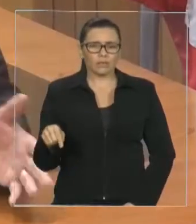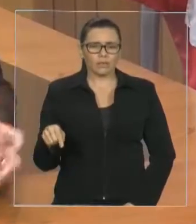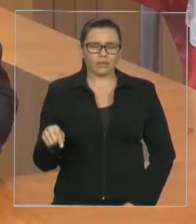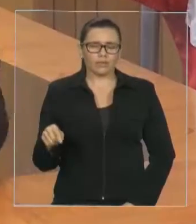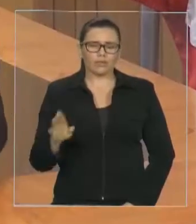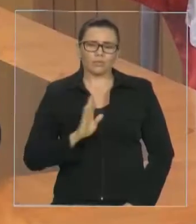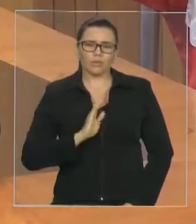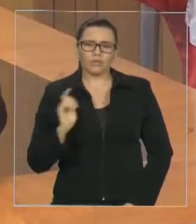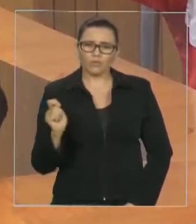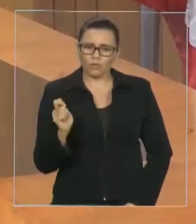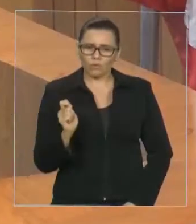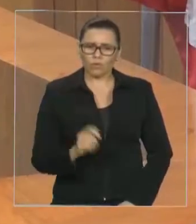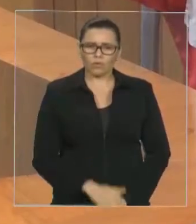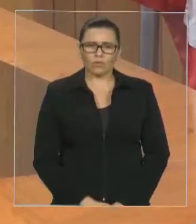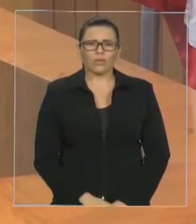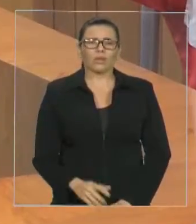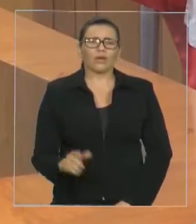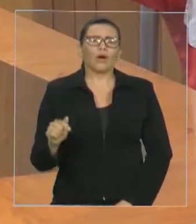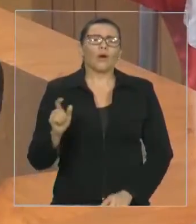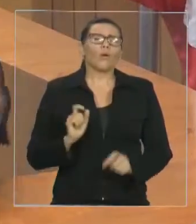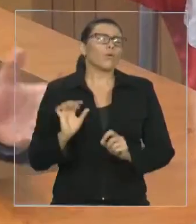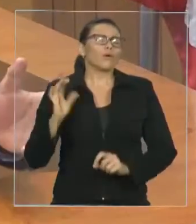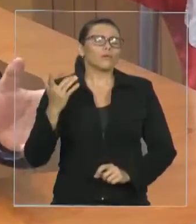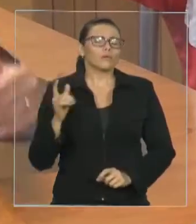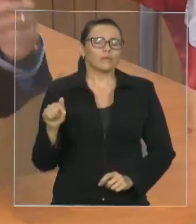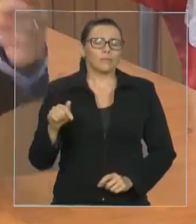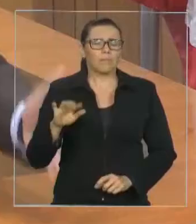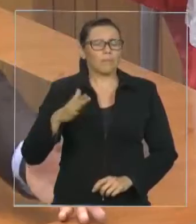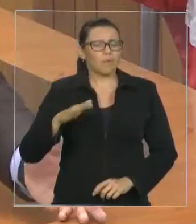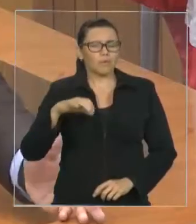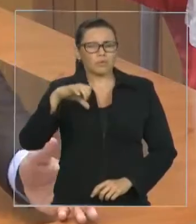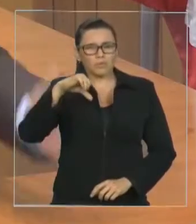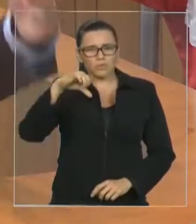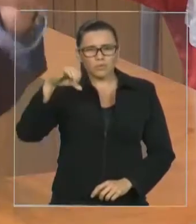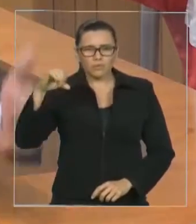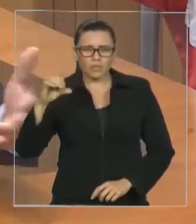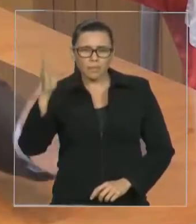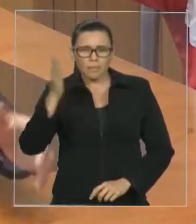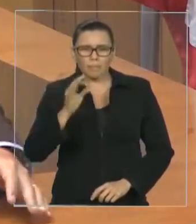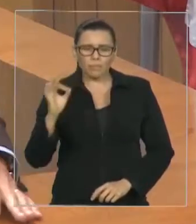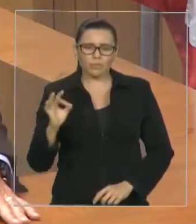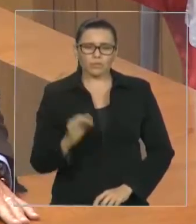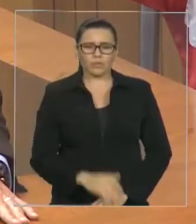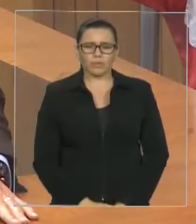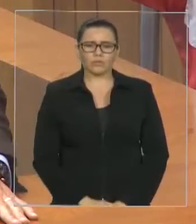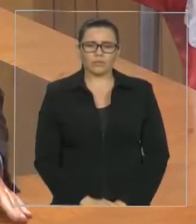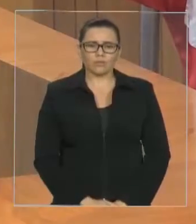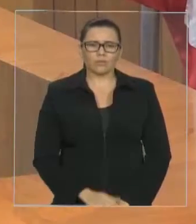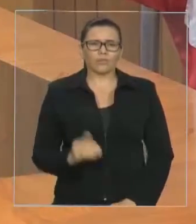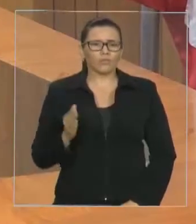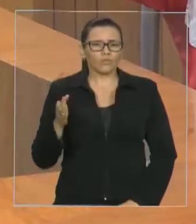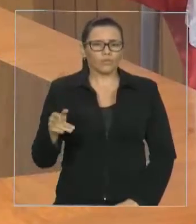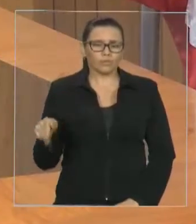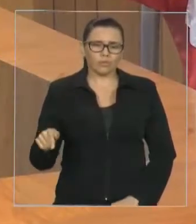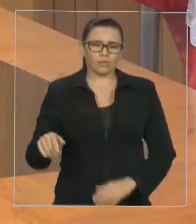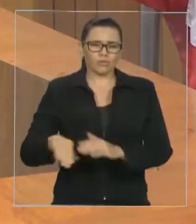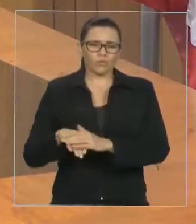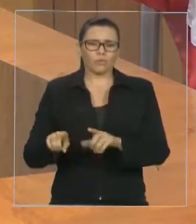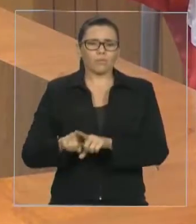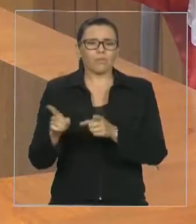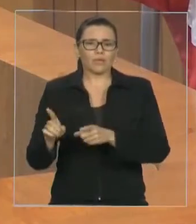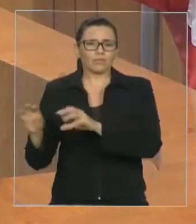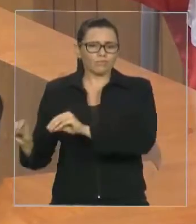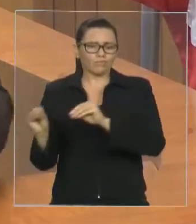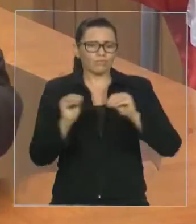era 90% povo de Barra do Corda. Então, se a capacidade era de 1.400, só entrava até 1.400. Transferiram para o Frei